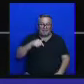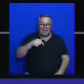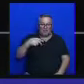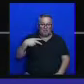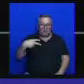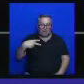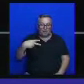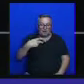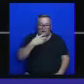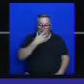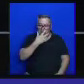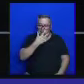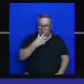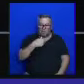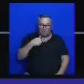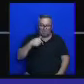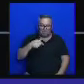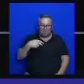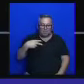72.